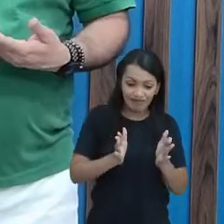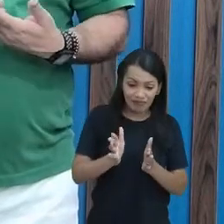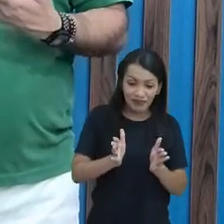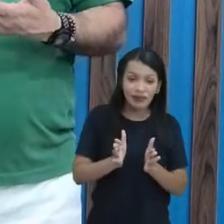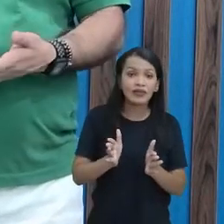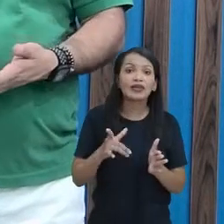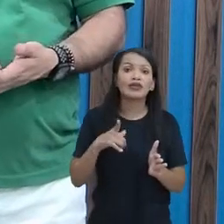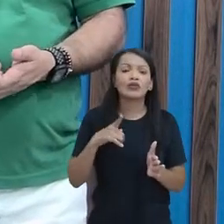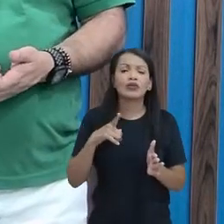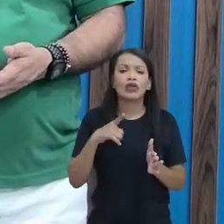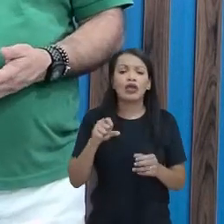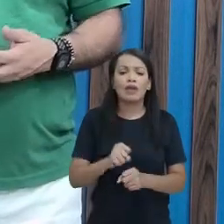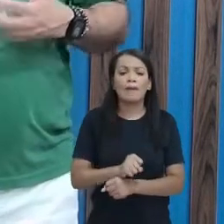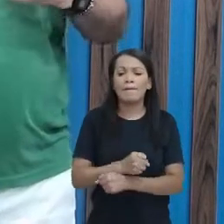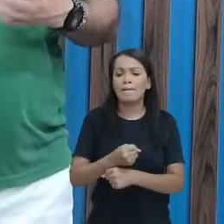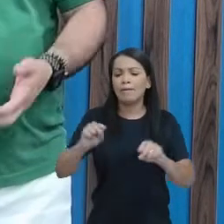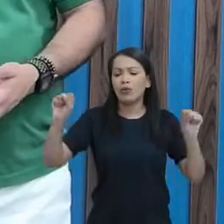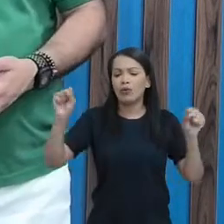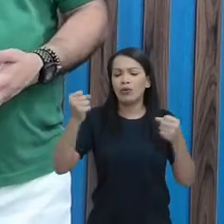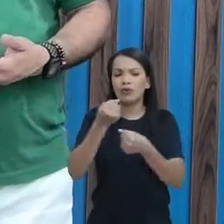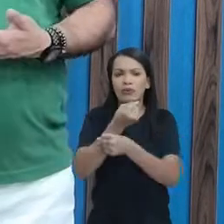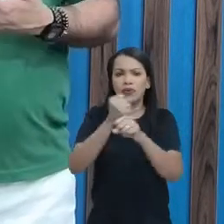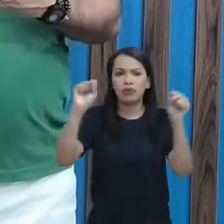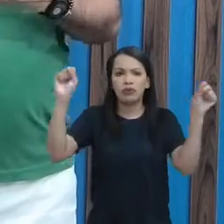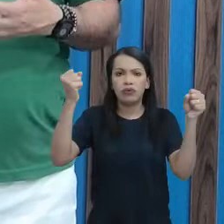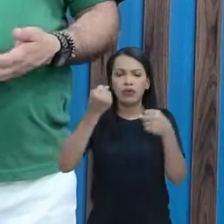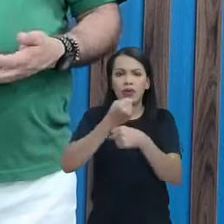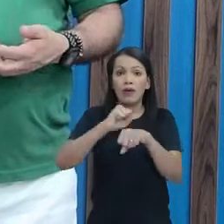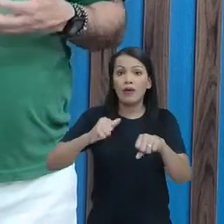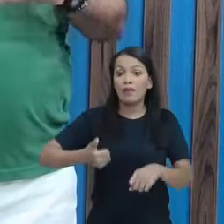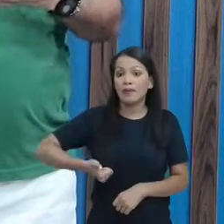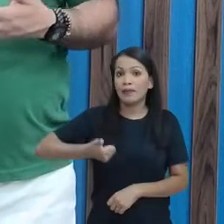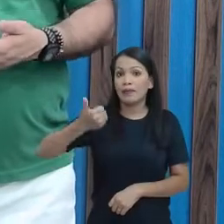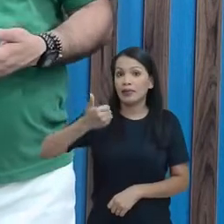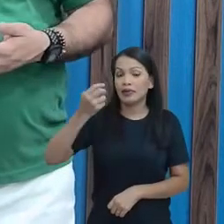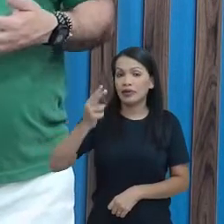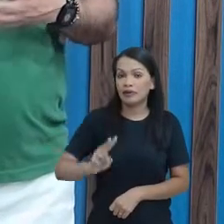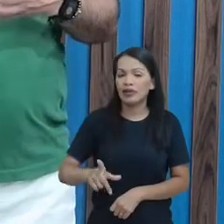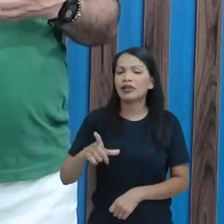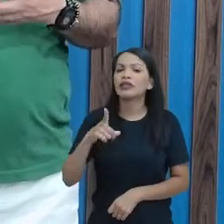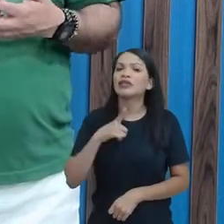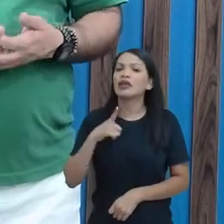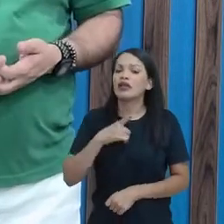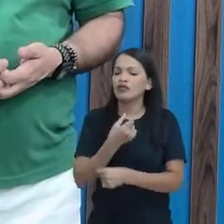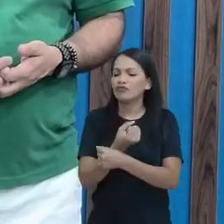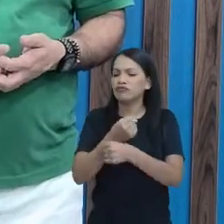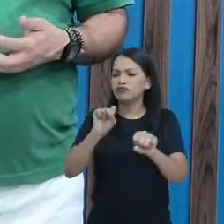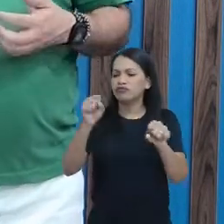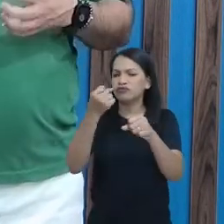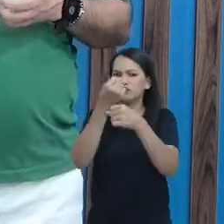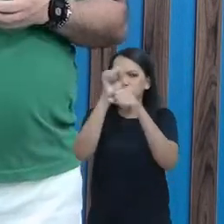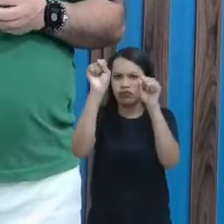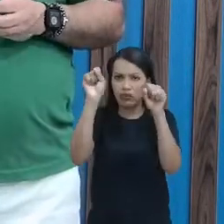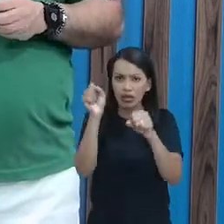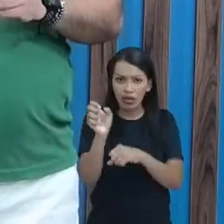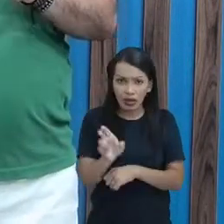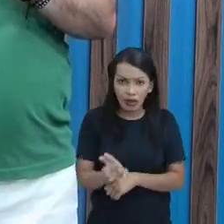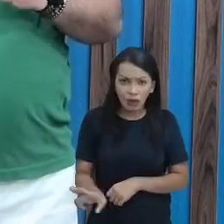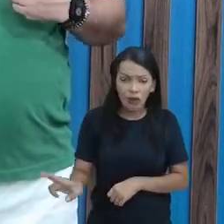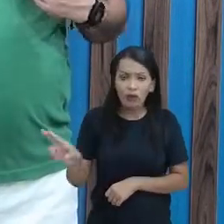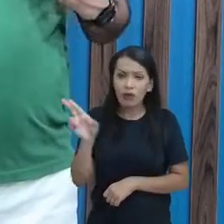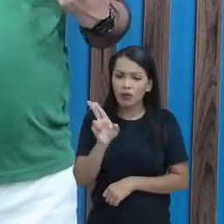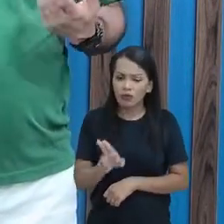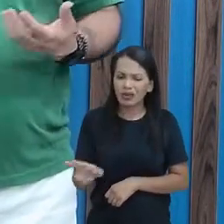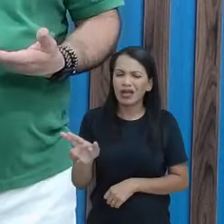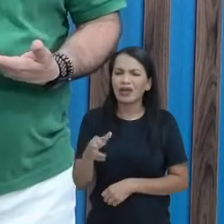episódio das bombas atômicas, né. Pela primeira vez a gente vai ter armas atômicas sendo utilizadas, né, como